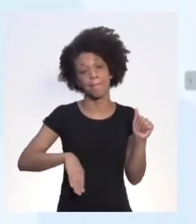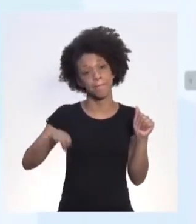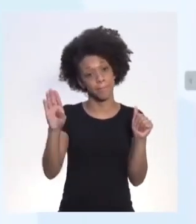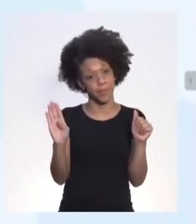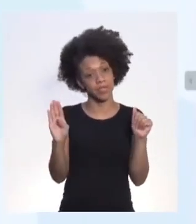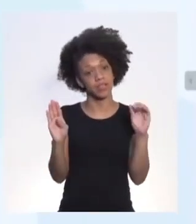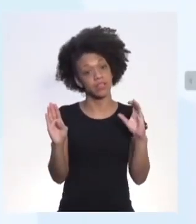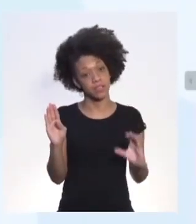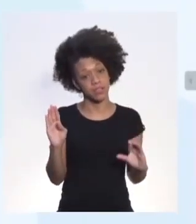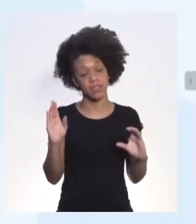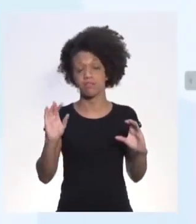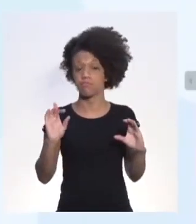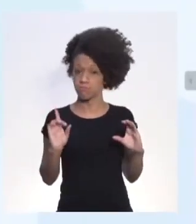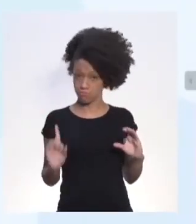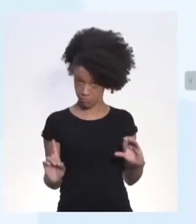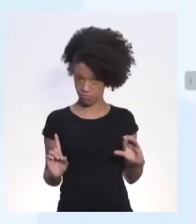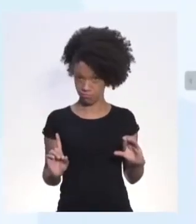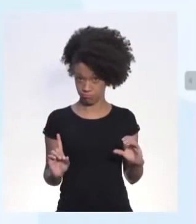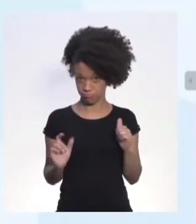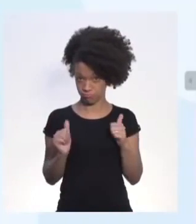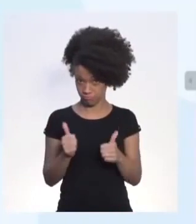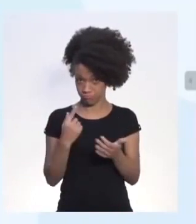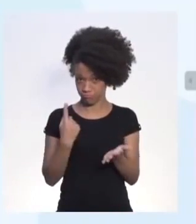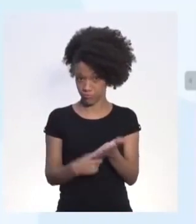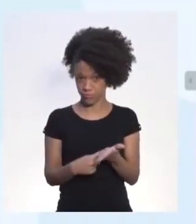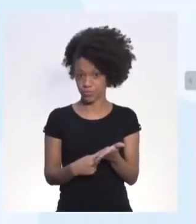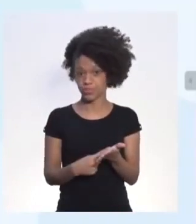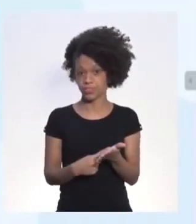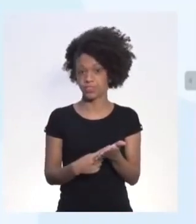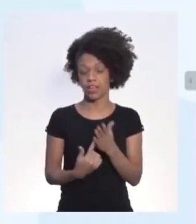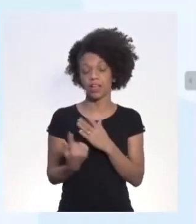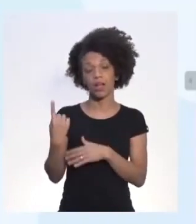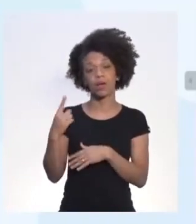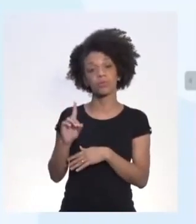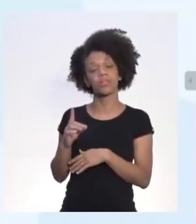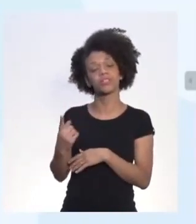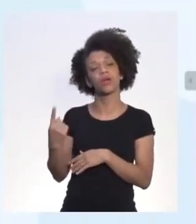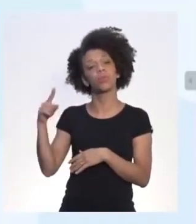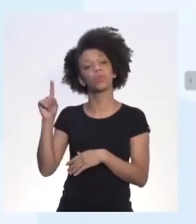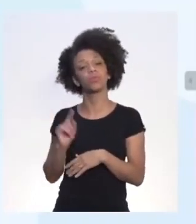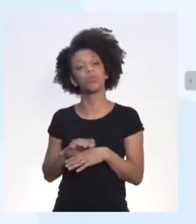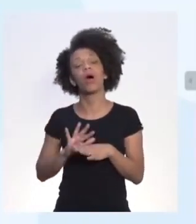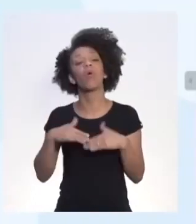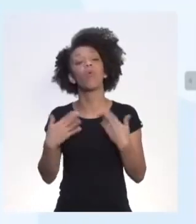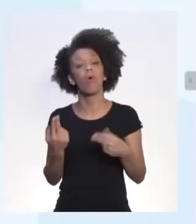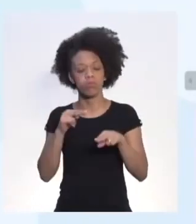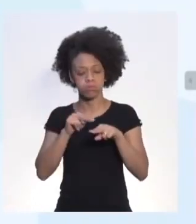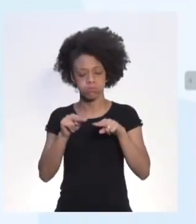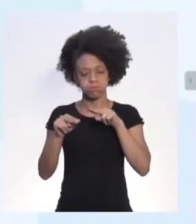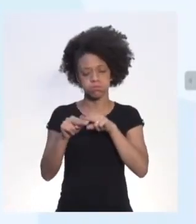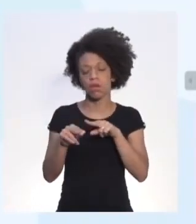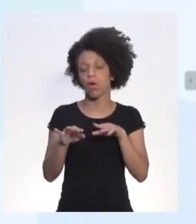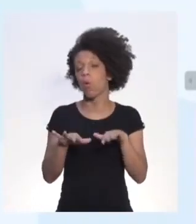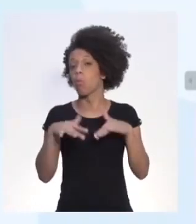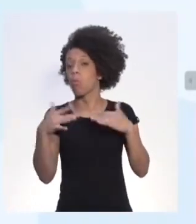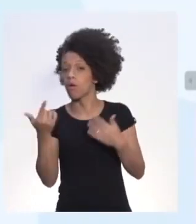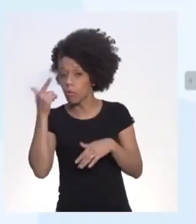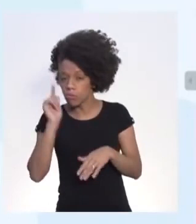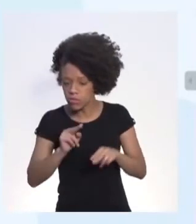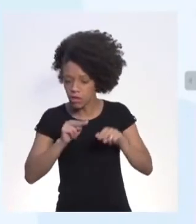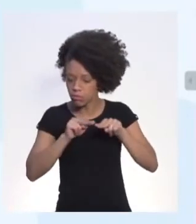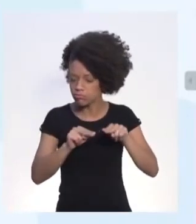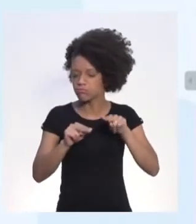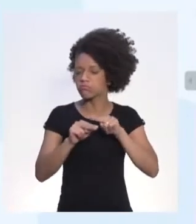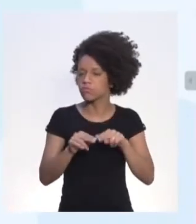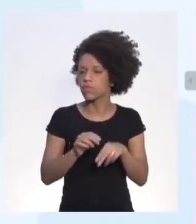B, C e D aqui, que é a última, né? Sim. Qual que encaixa? Ou qual lado você consegue encaixar